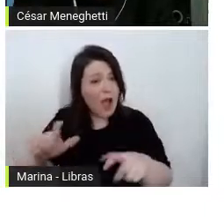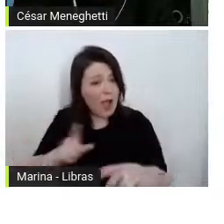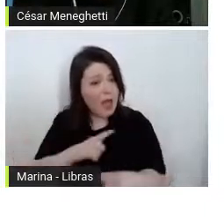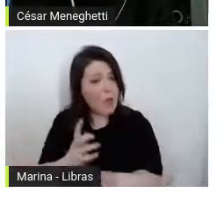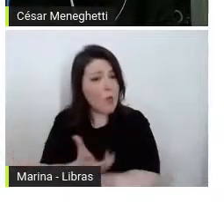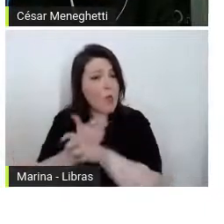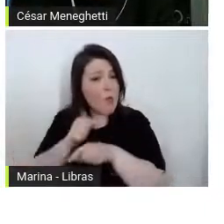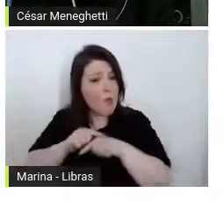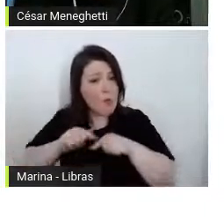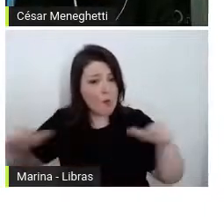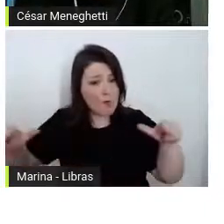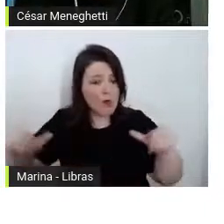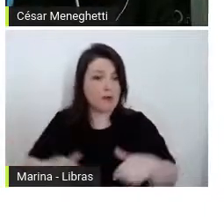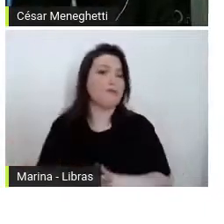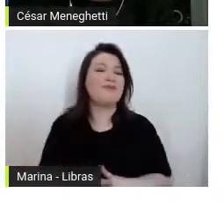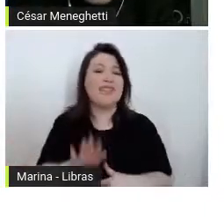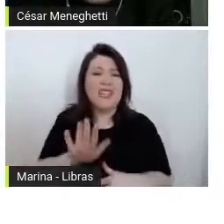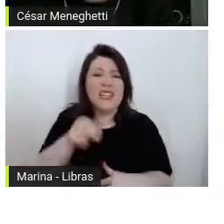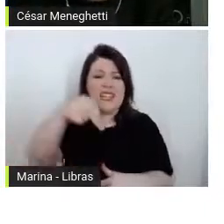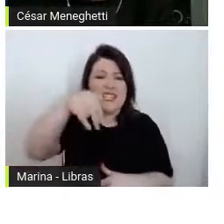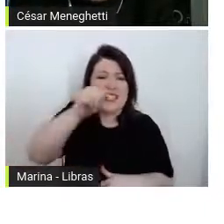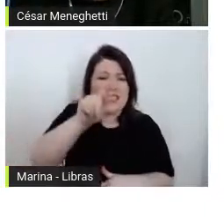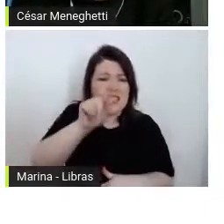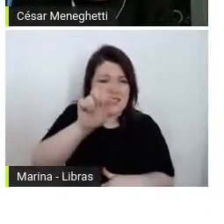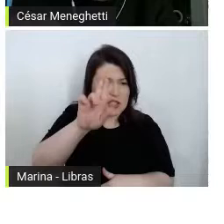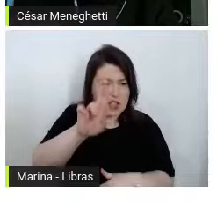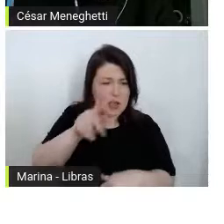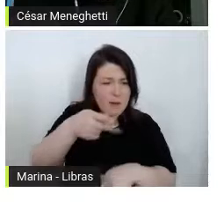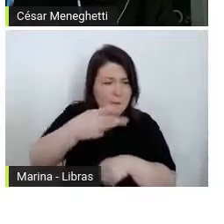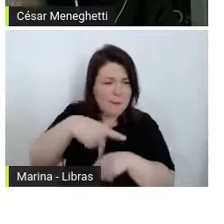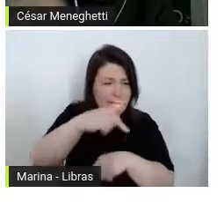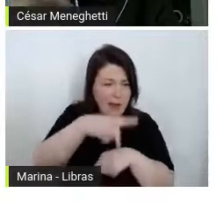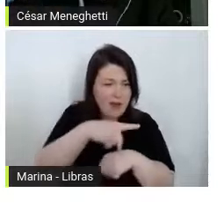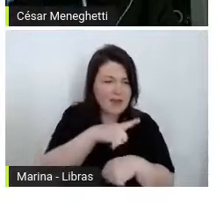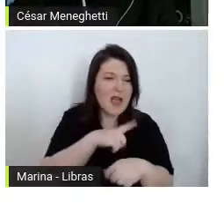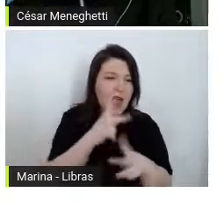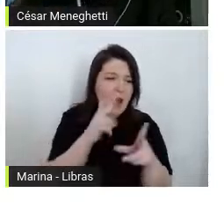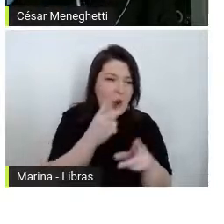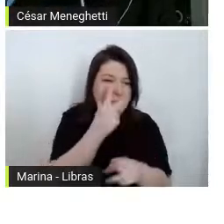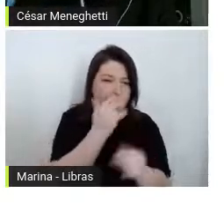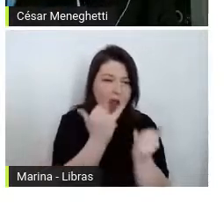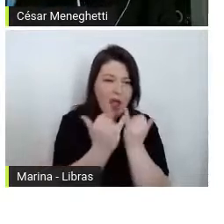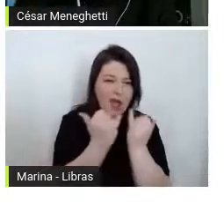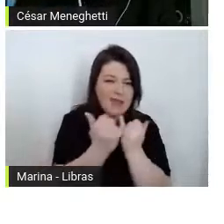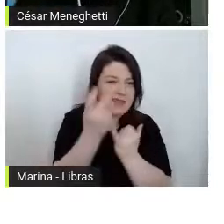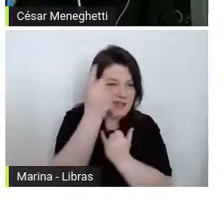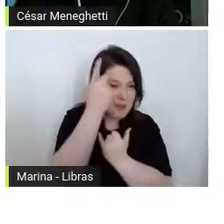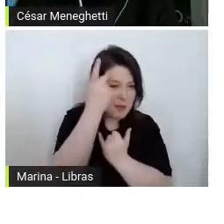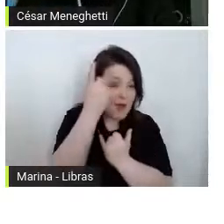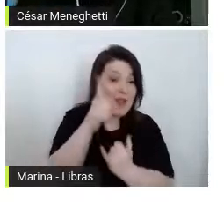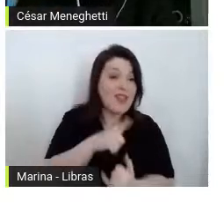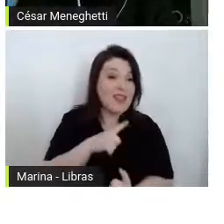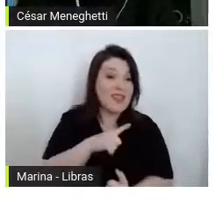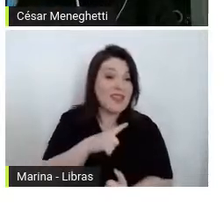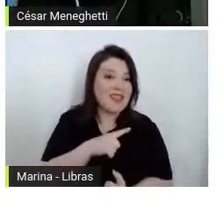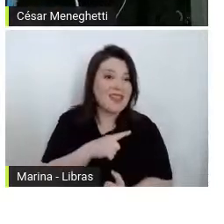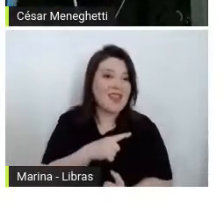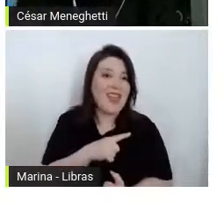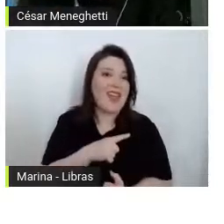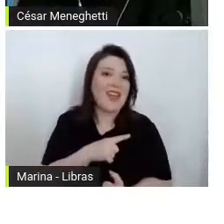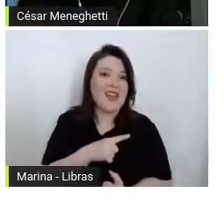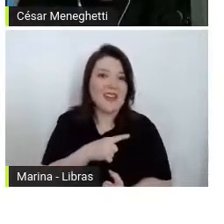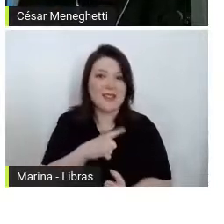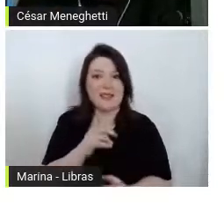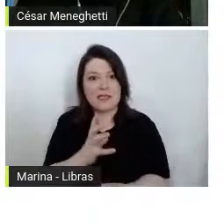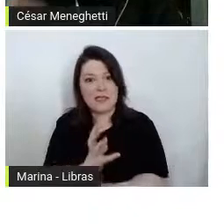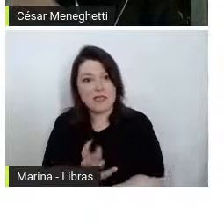São Paulo. Tem 10 meses de seca e 2 meses chove tudo que devia de chover. Então, tem